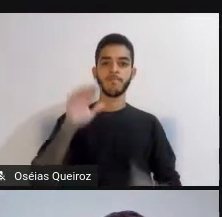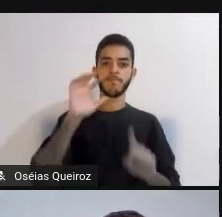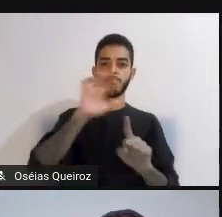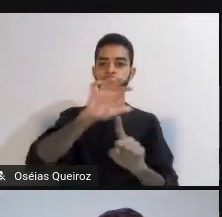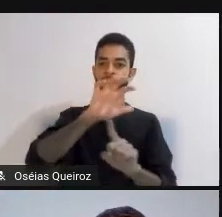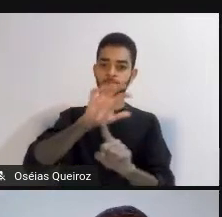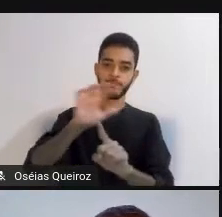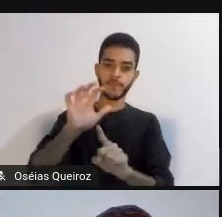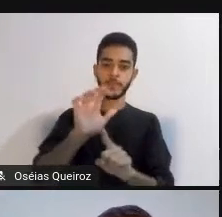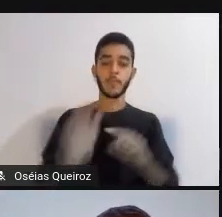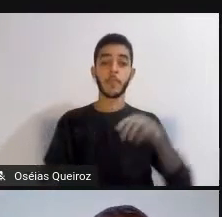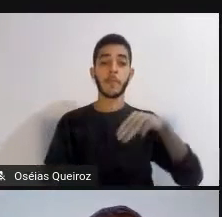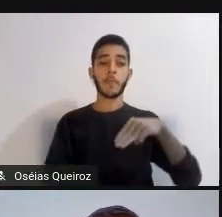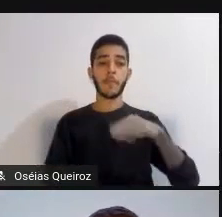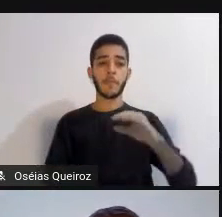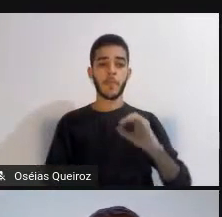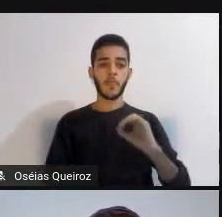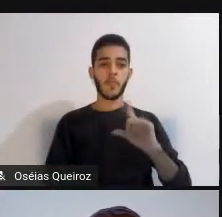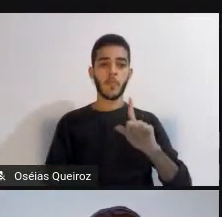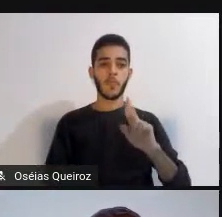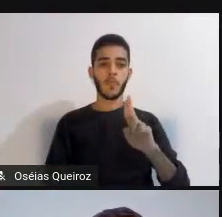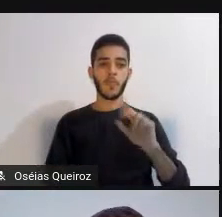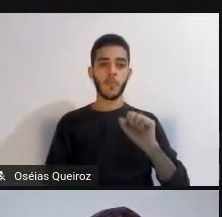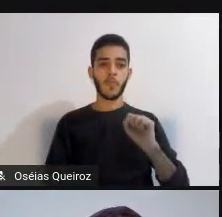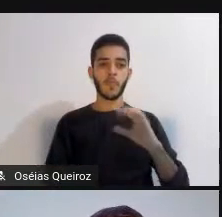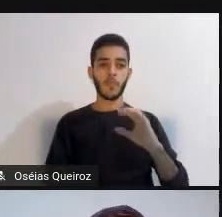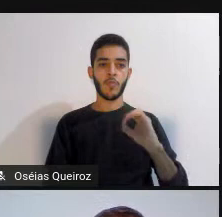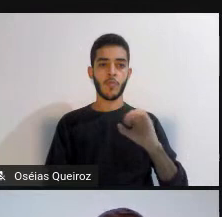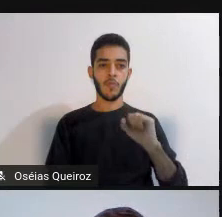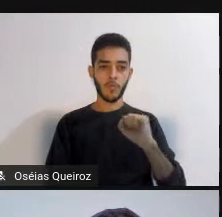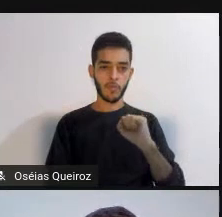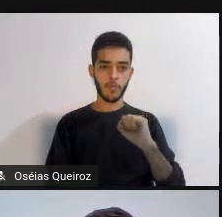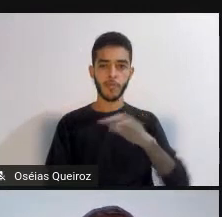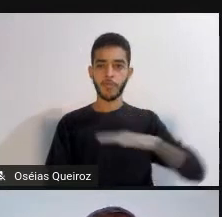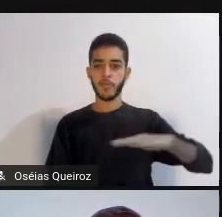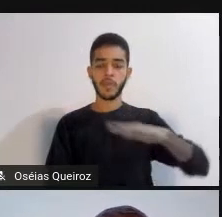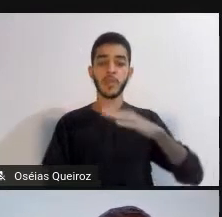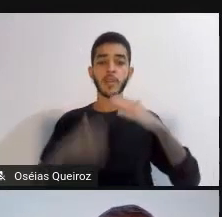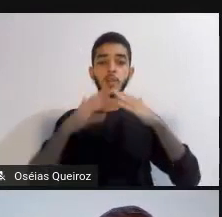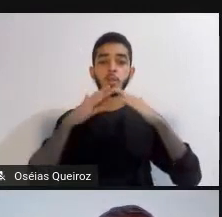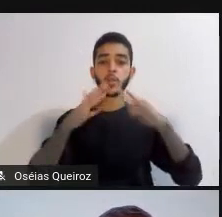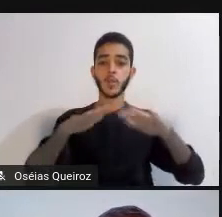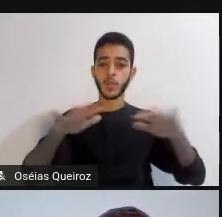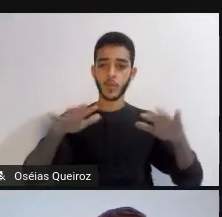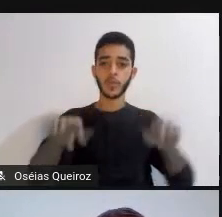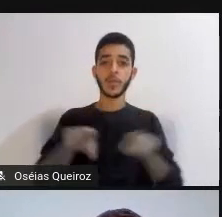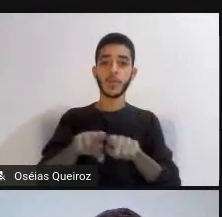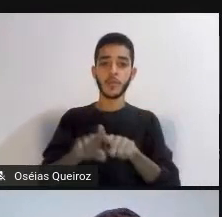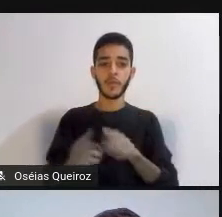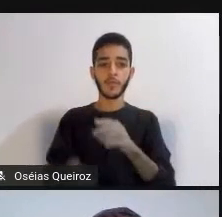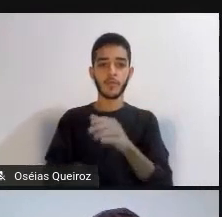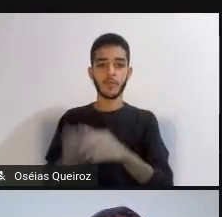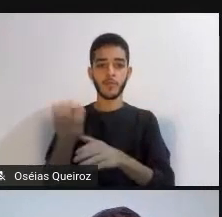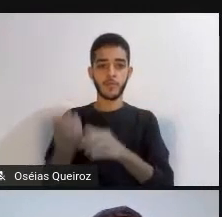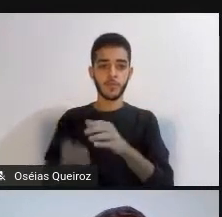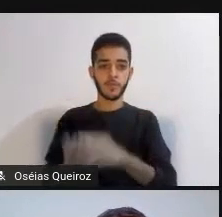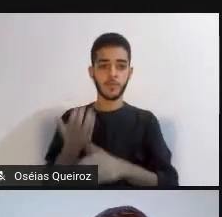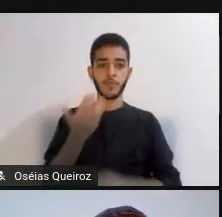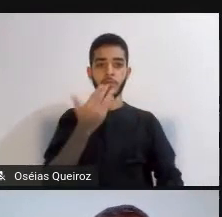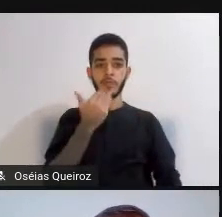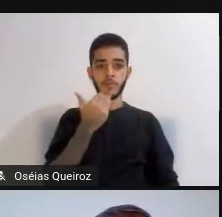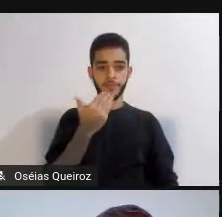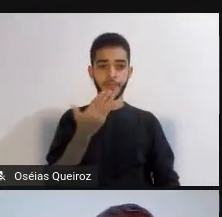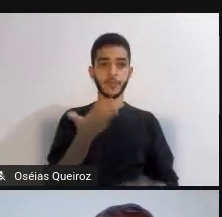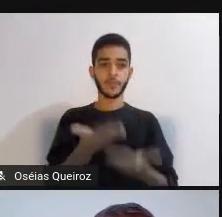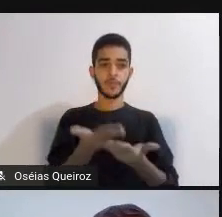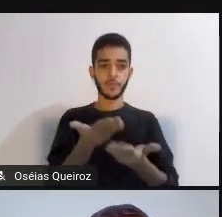moluscos, principalmente tanto de bancos naturais quanto no cultivo. Né? Então, esse estudo recente